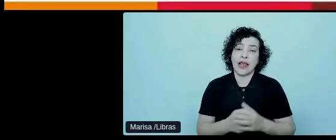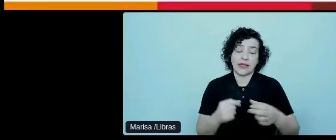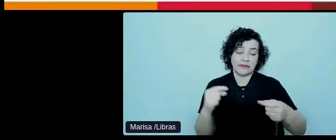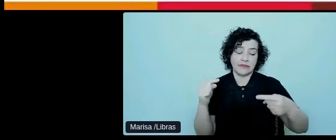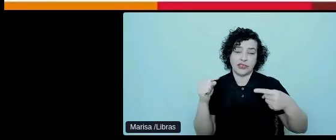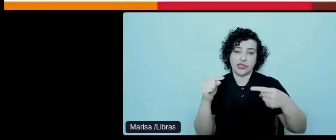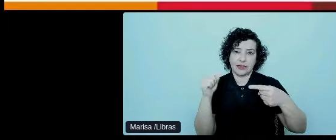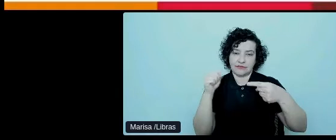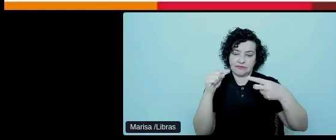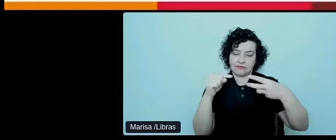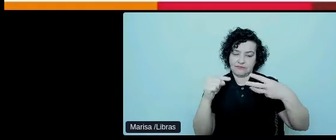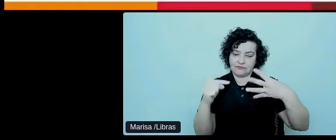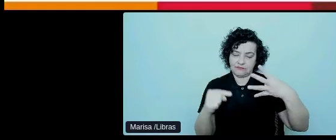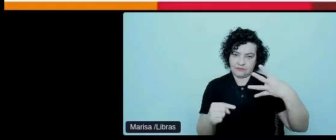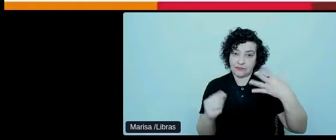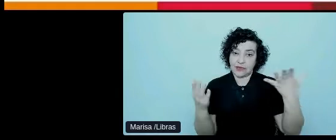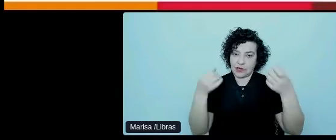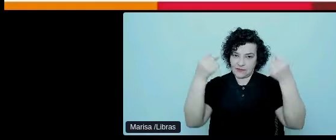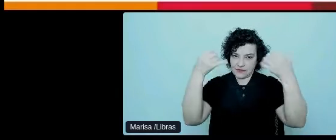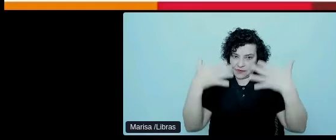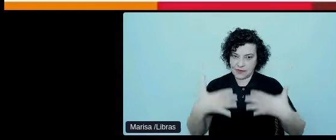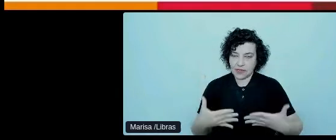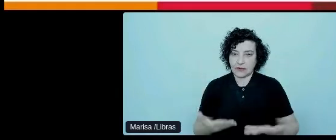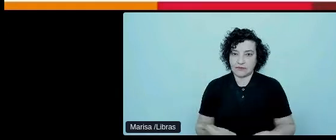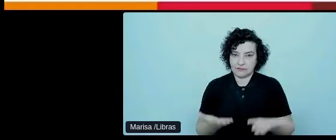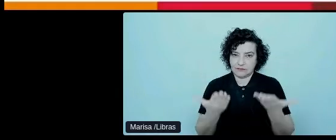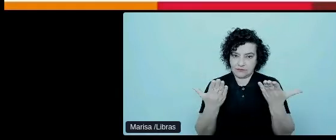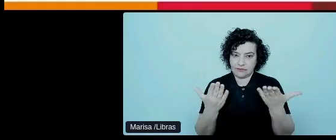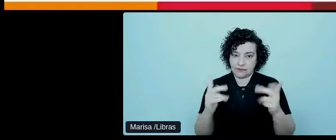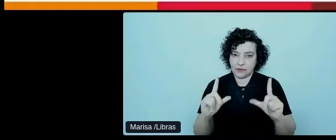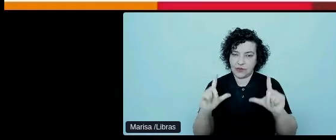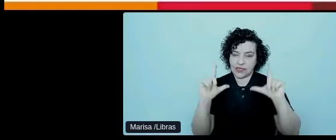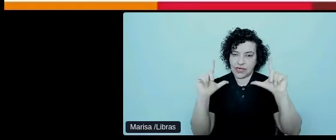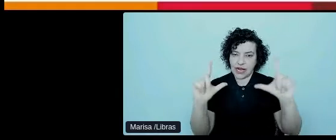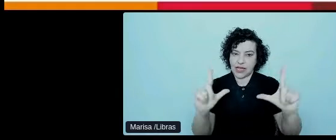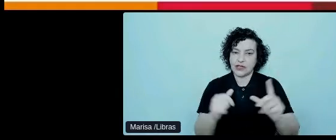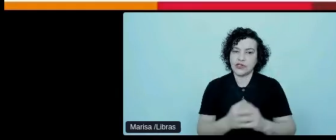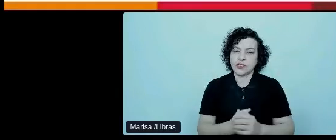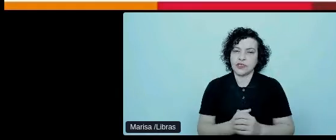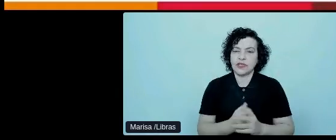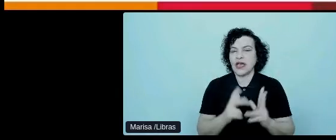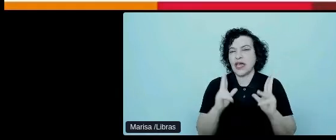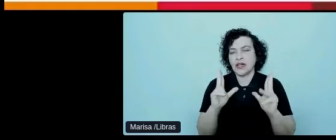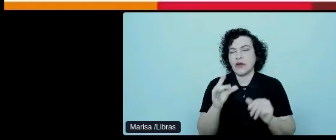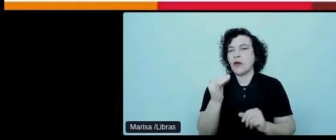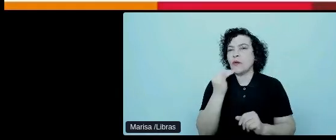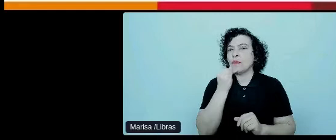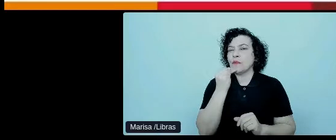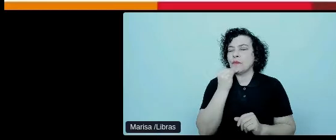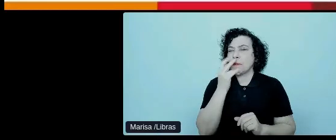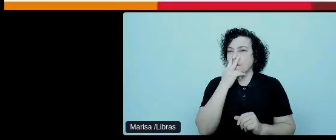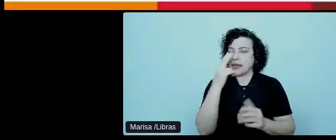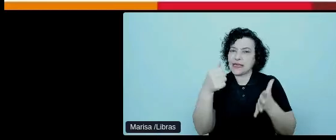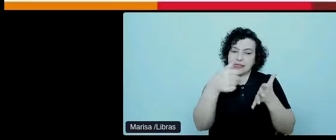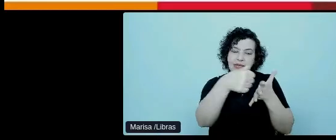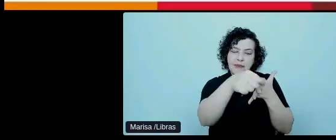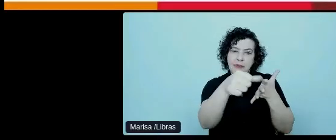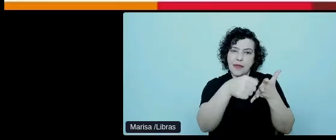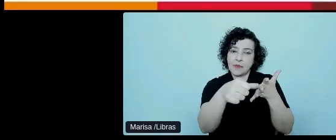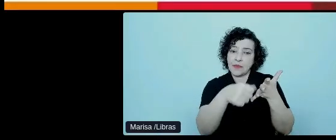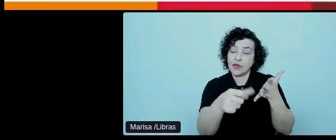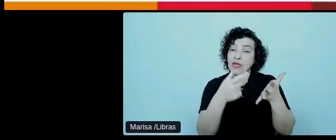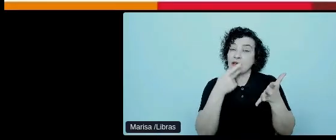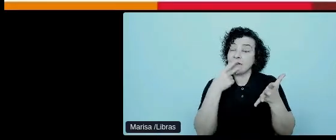gente vai falar aqui. Nesse slide, nós temos como se fosse um post-it, e nele está escrito